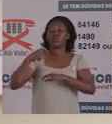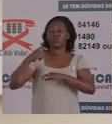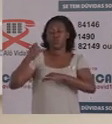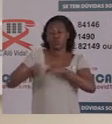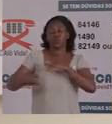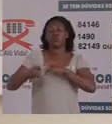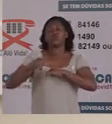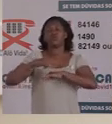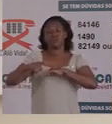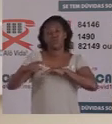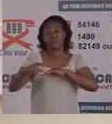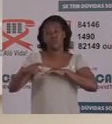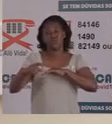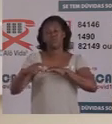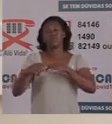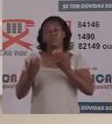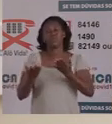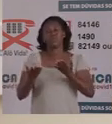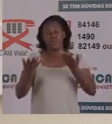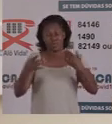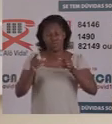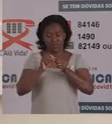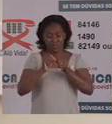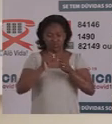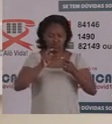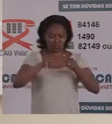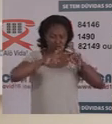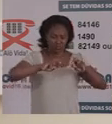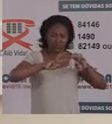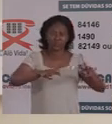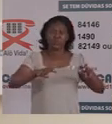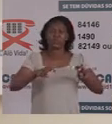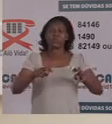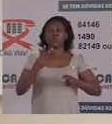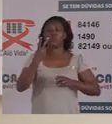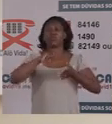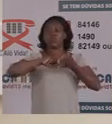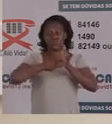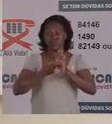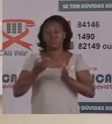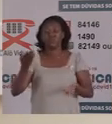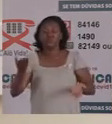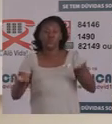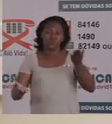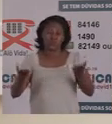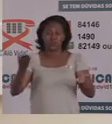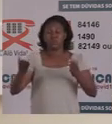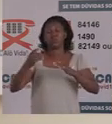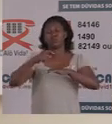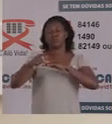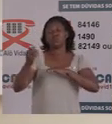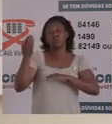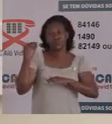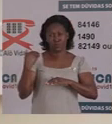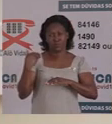alto que da semana anterior. Nós testamos quase o dobro quando comparado com a semana anterior.